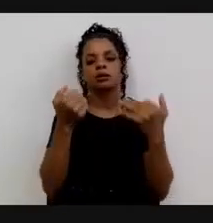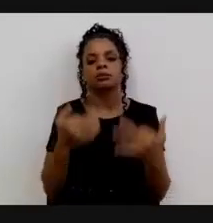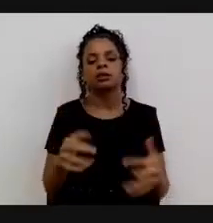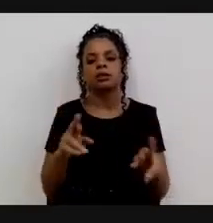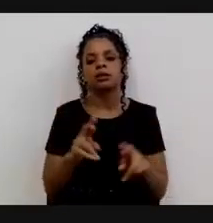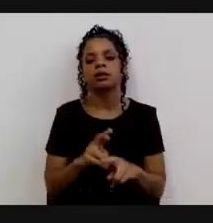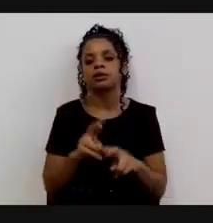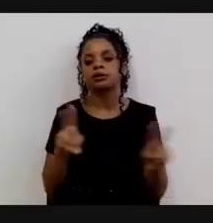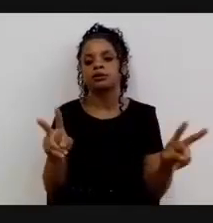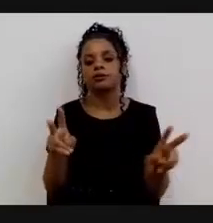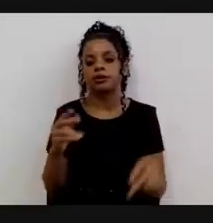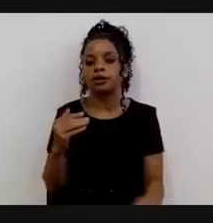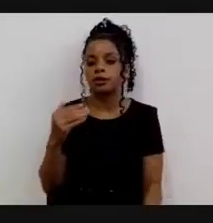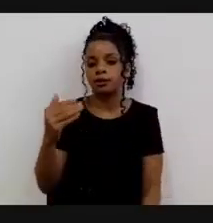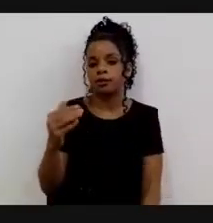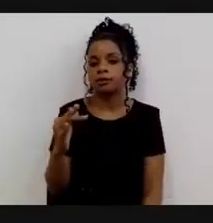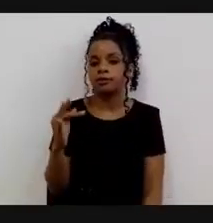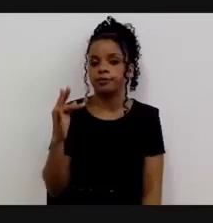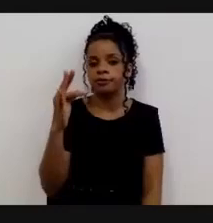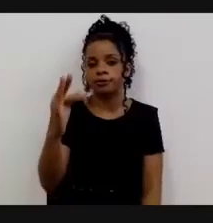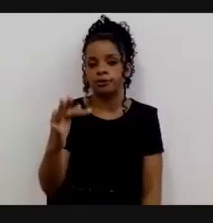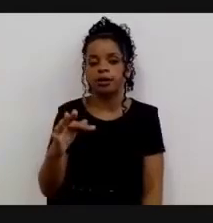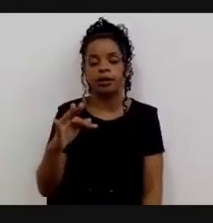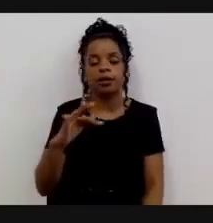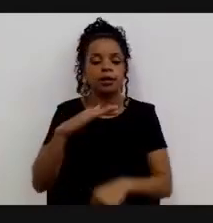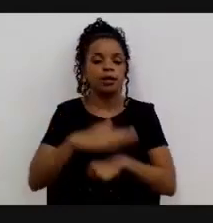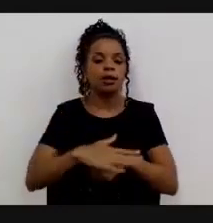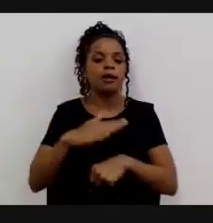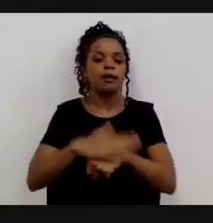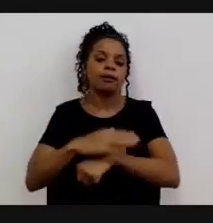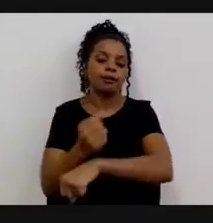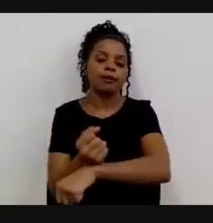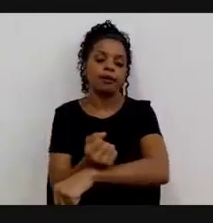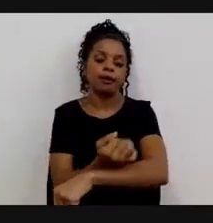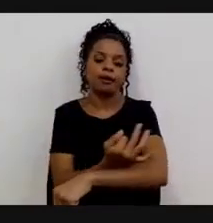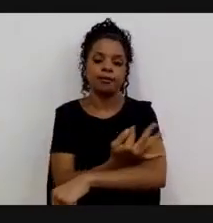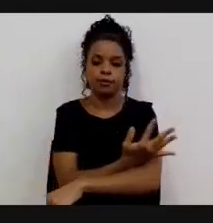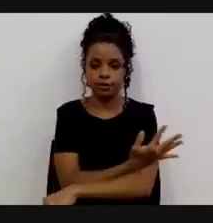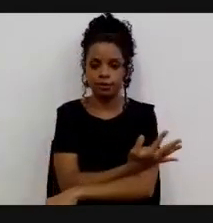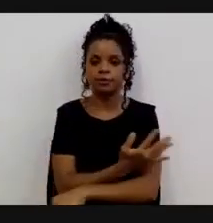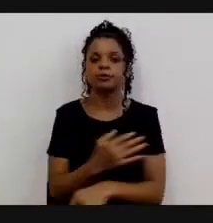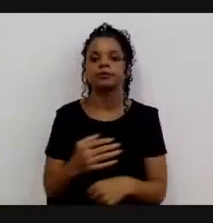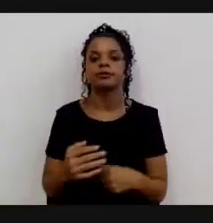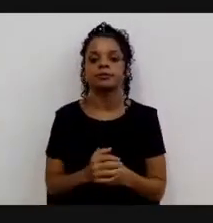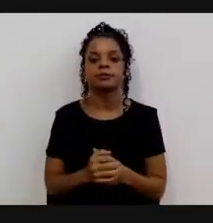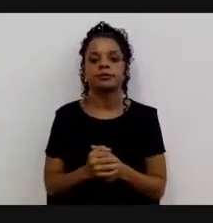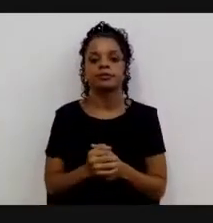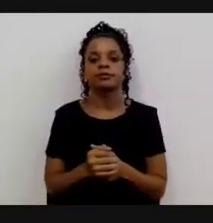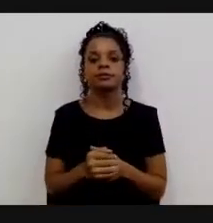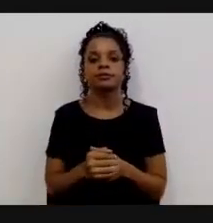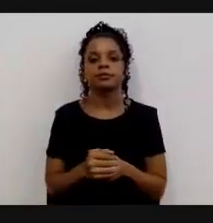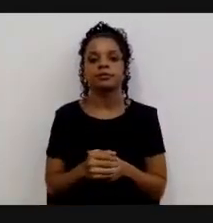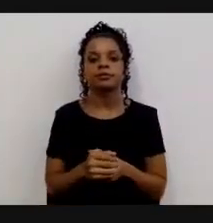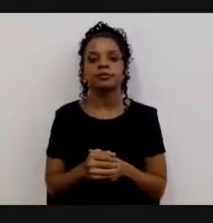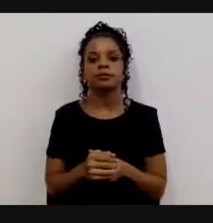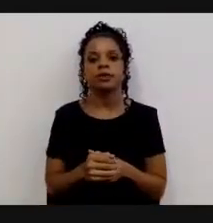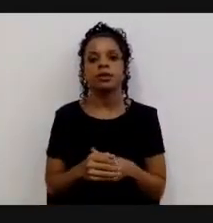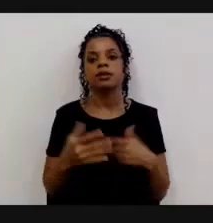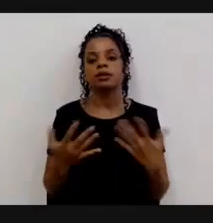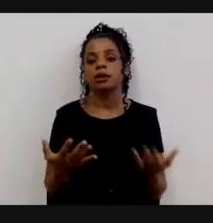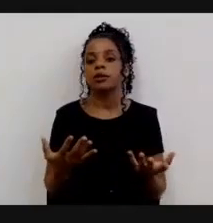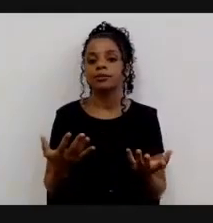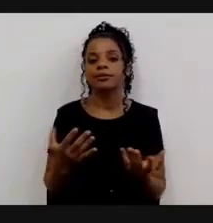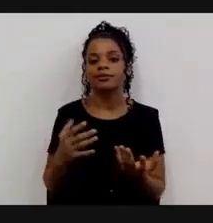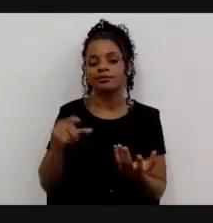diferença vai ser o papel regulatório das emoções nos sistemas cibernéticos digitais. Como eles ainda não